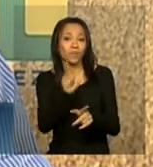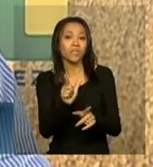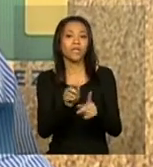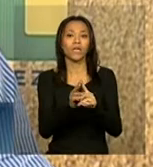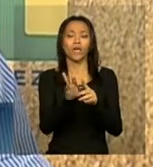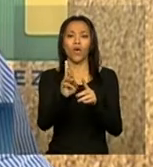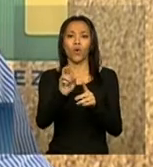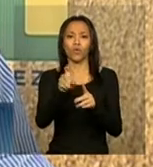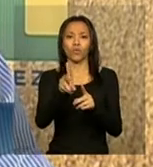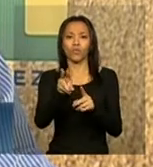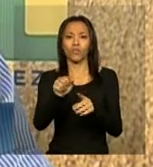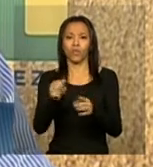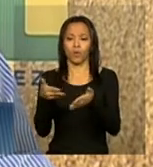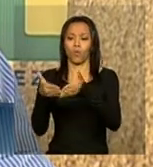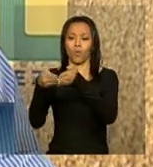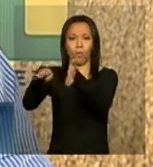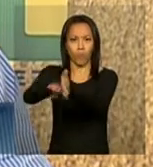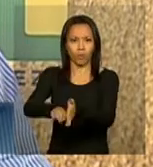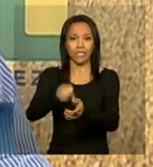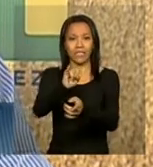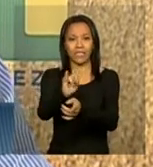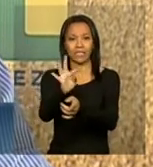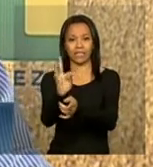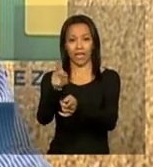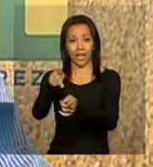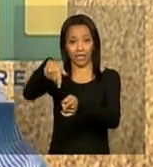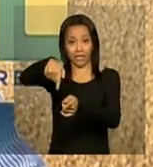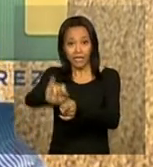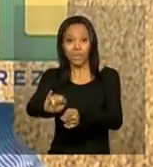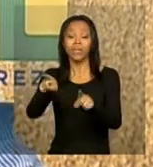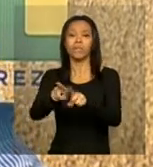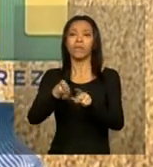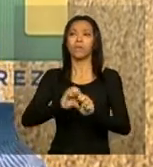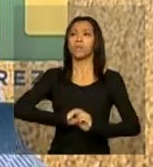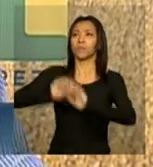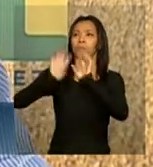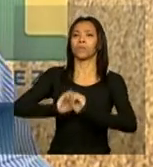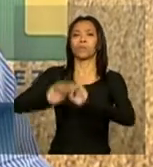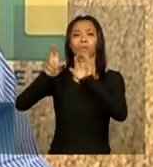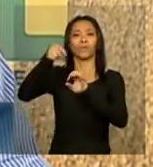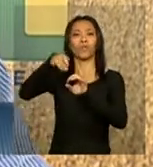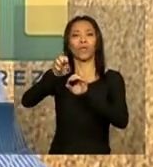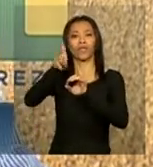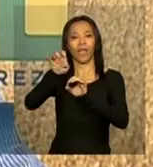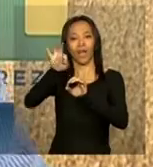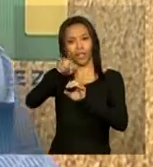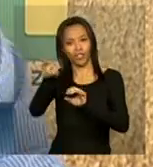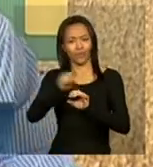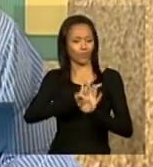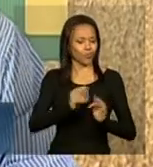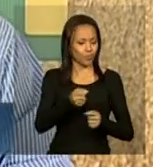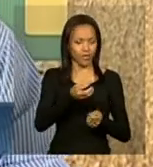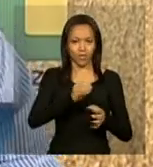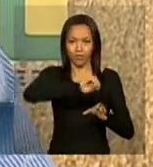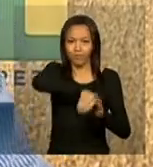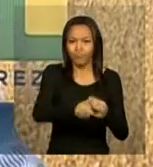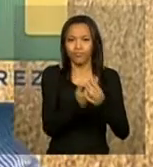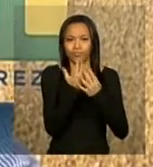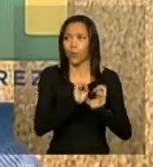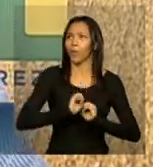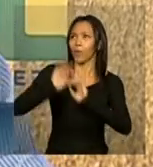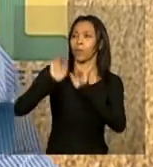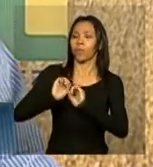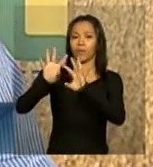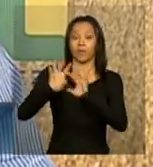o porto de Itaqui e podermos abastecer o Nordeste brasileiro com nossa produção. Tenho certeza que empenho